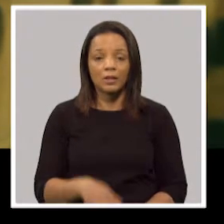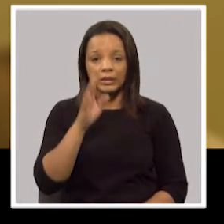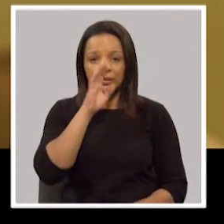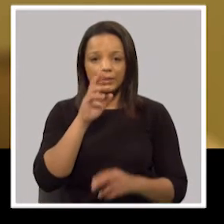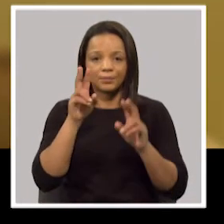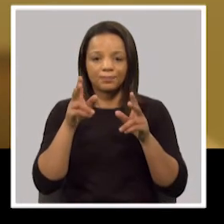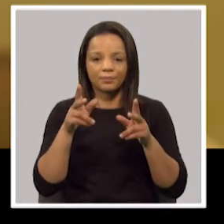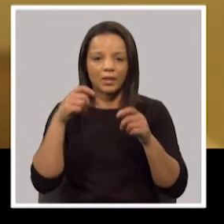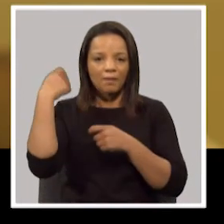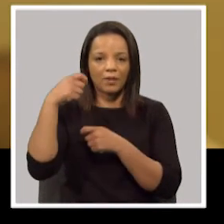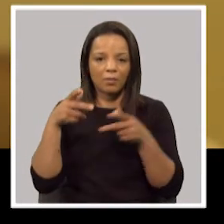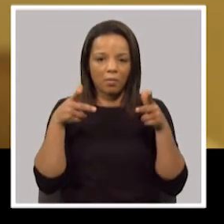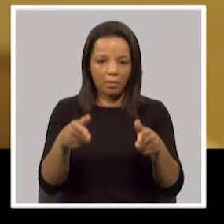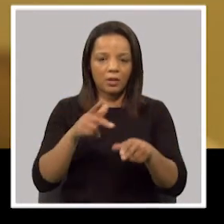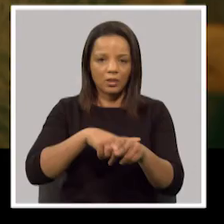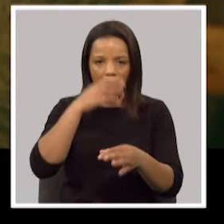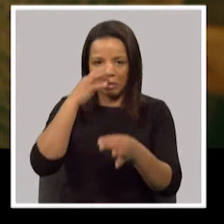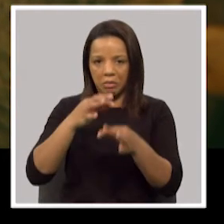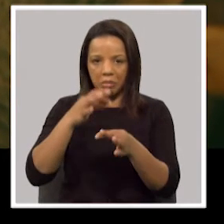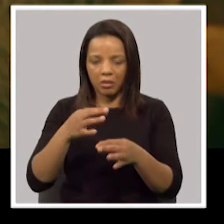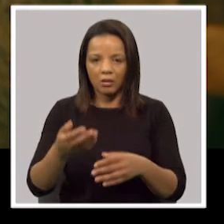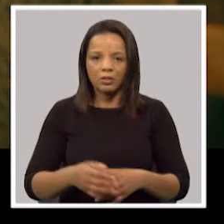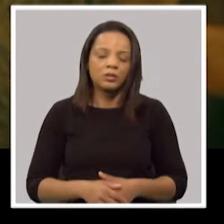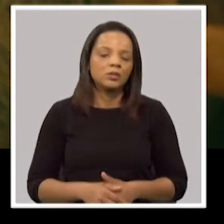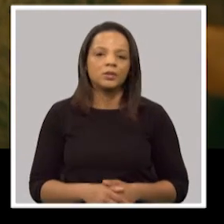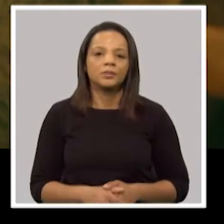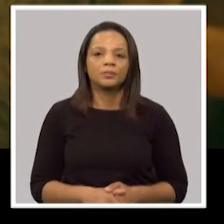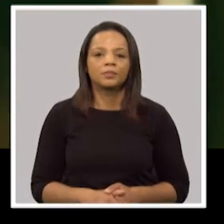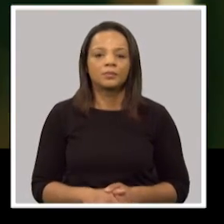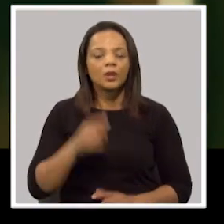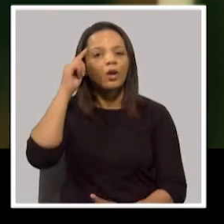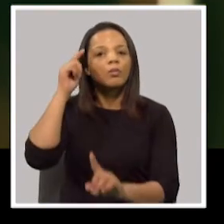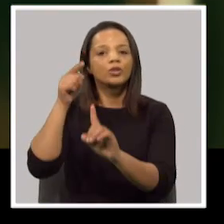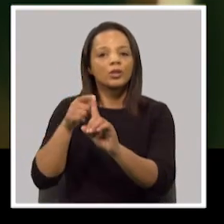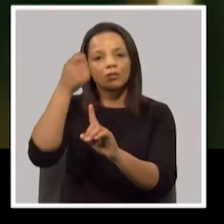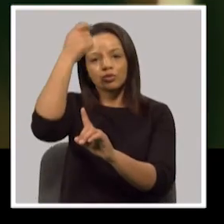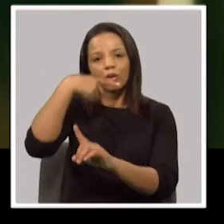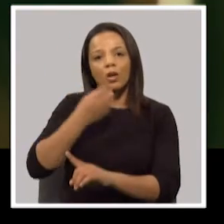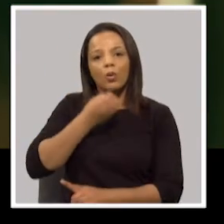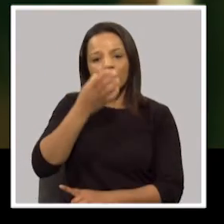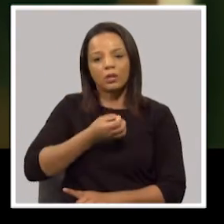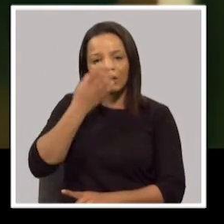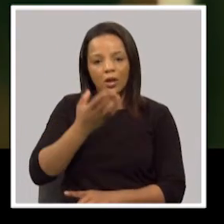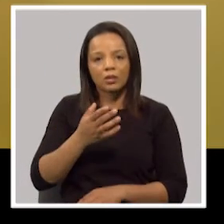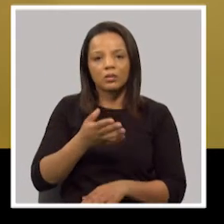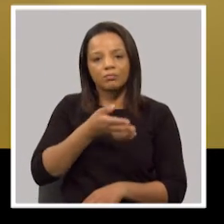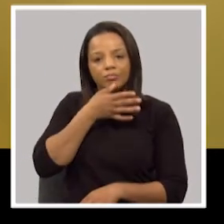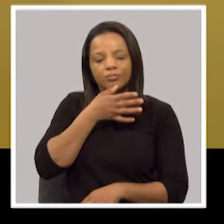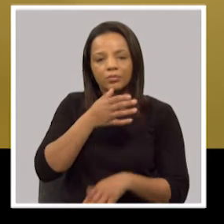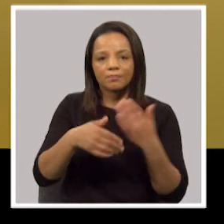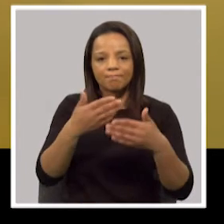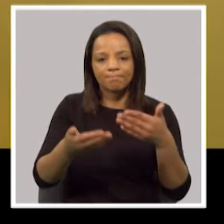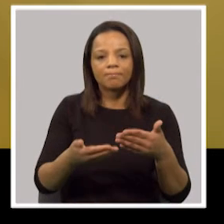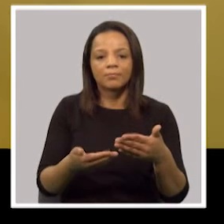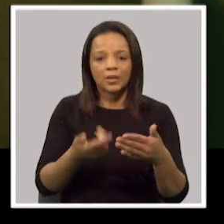Uma curta-metragem é um filme de curta duração e que visa contar uma história, transmitir uma